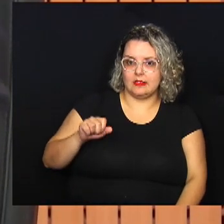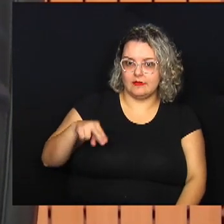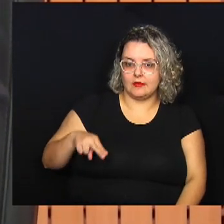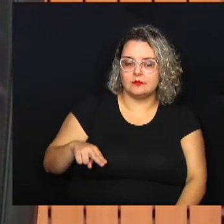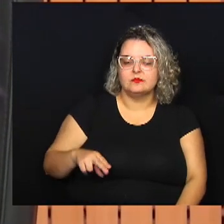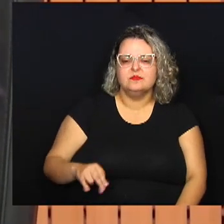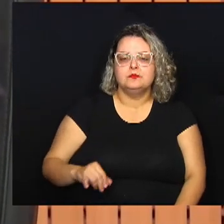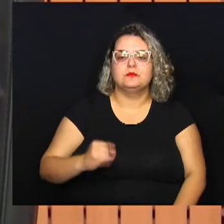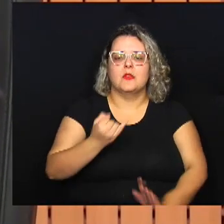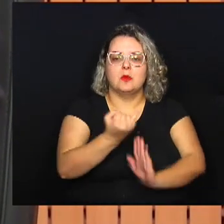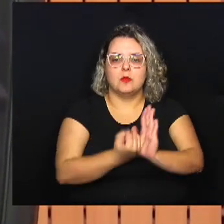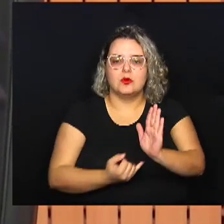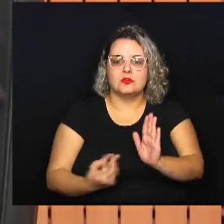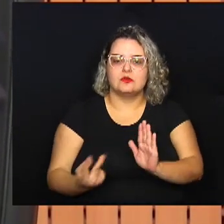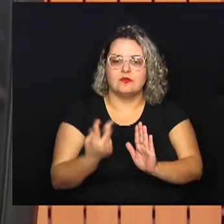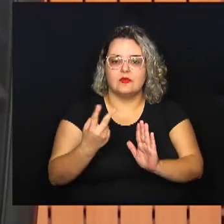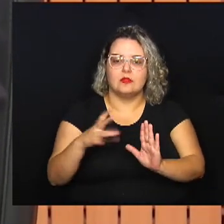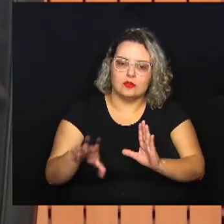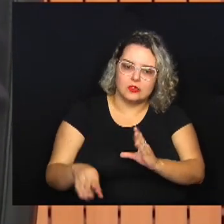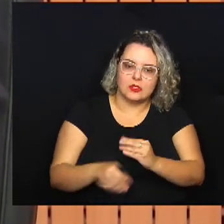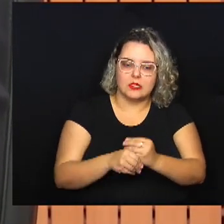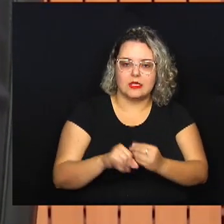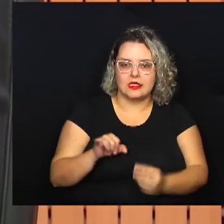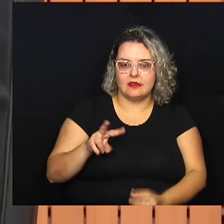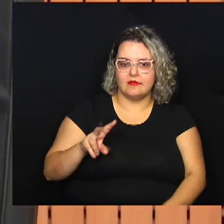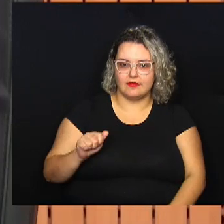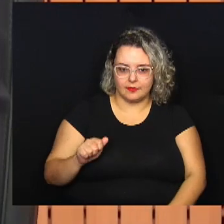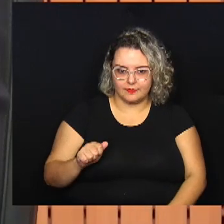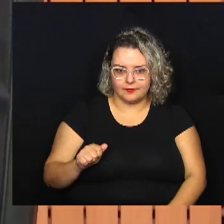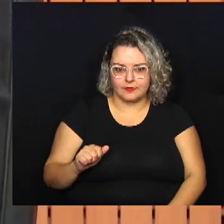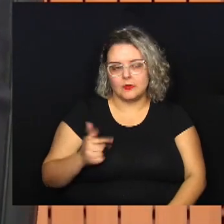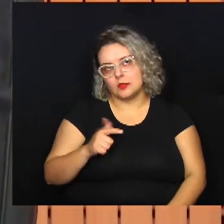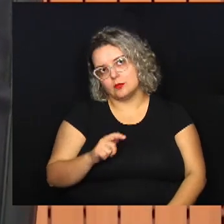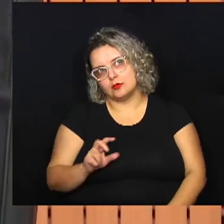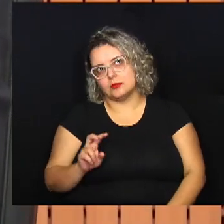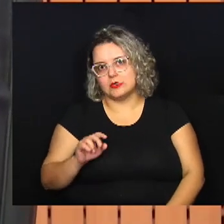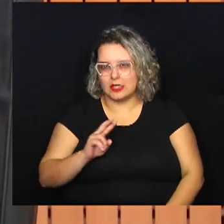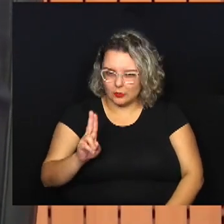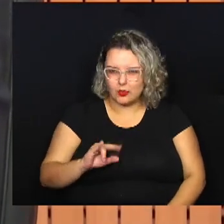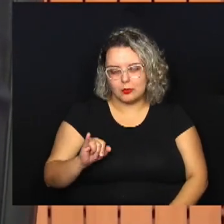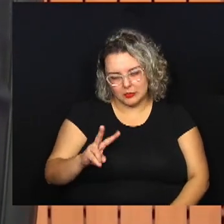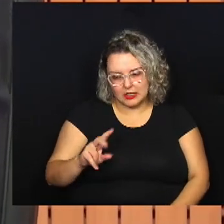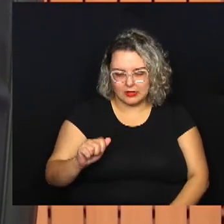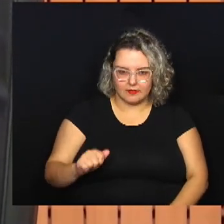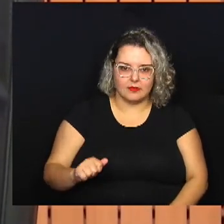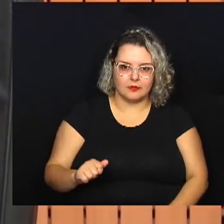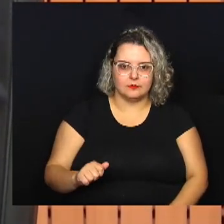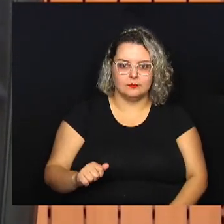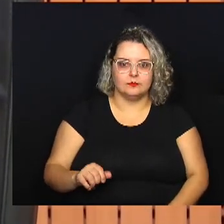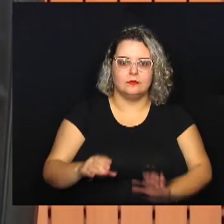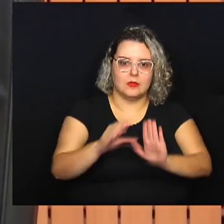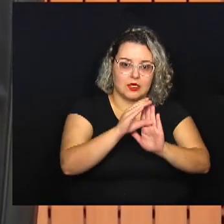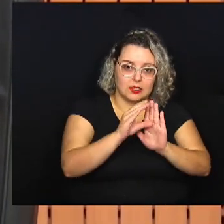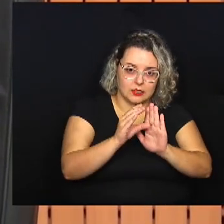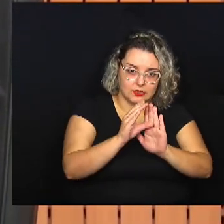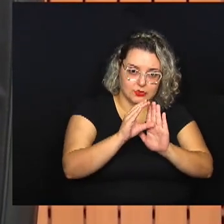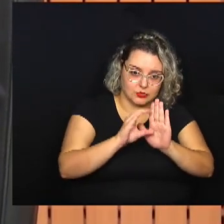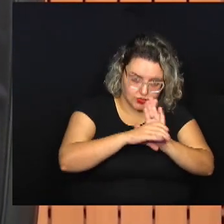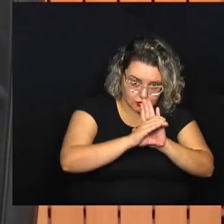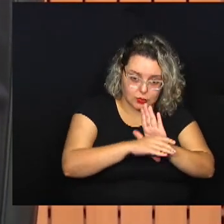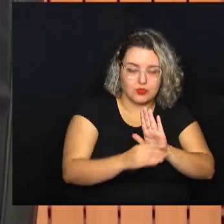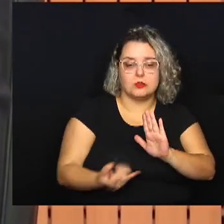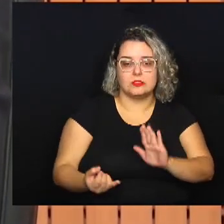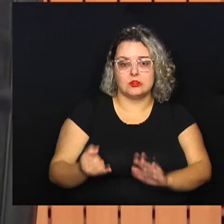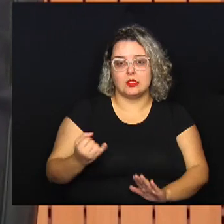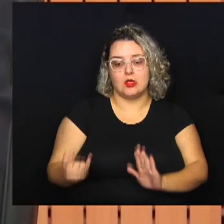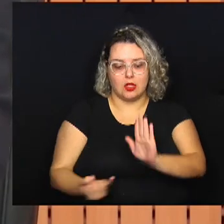Adicionado, que não tem o nome exatamente de IVA, mas o conceito internacional é o Imposto